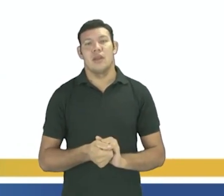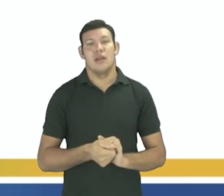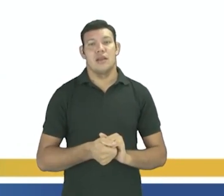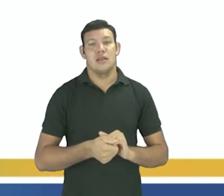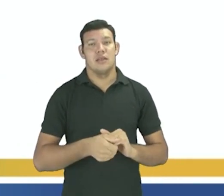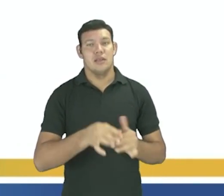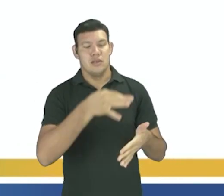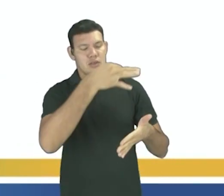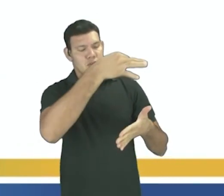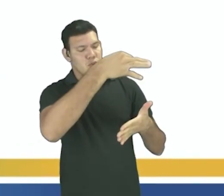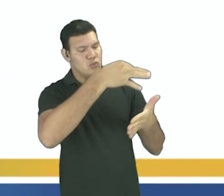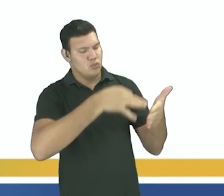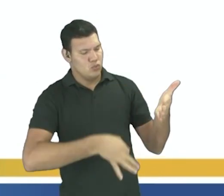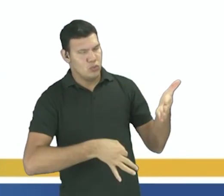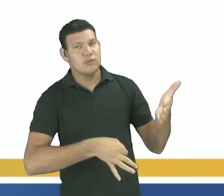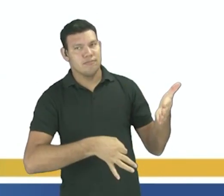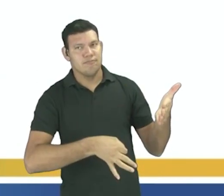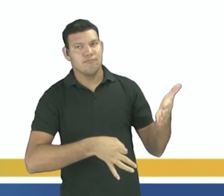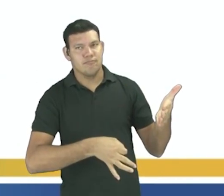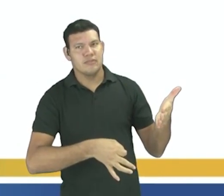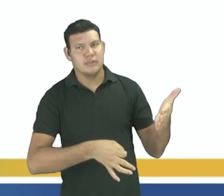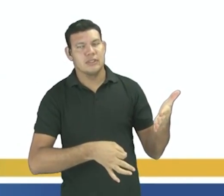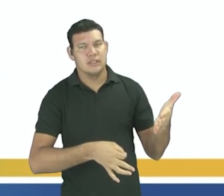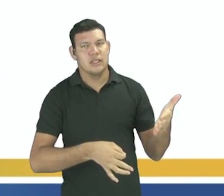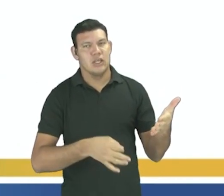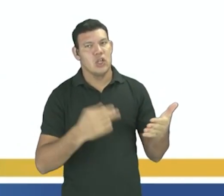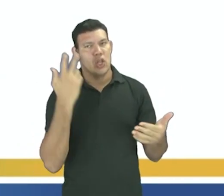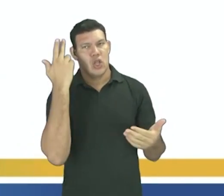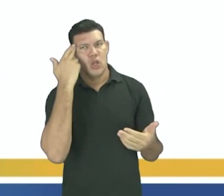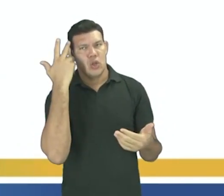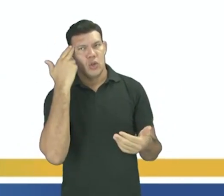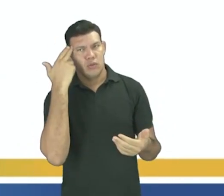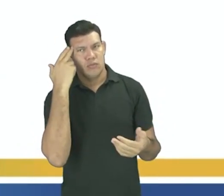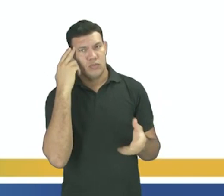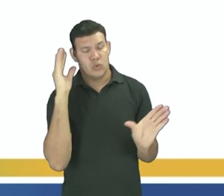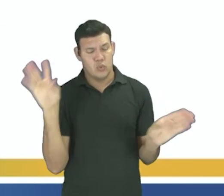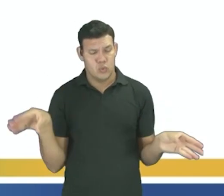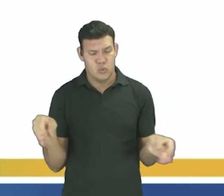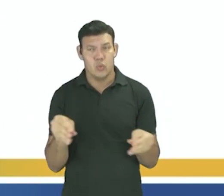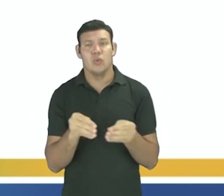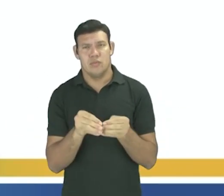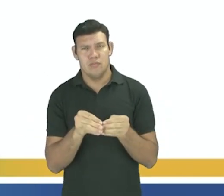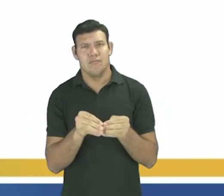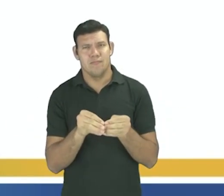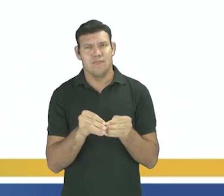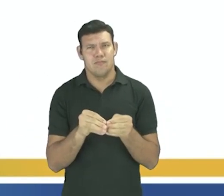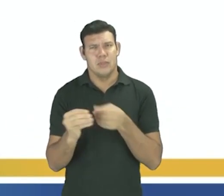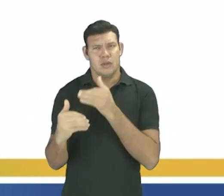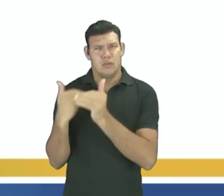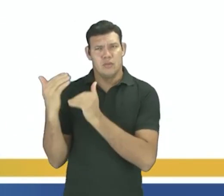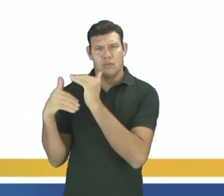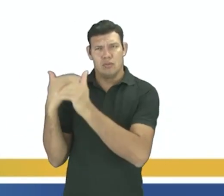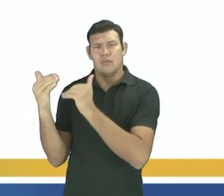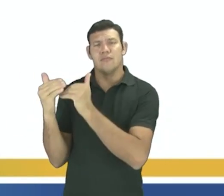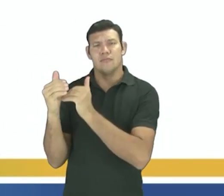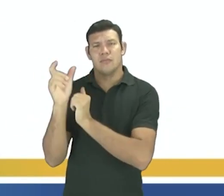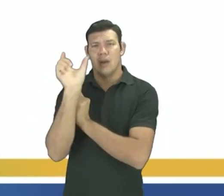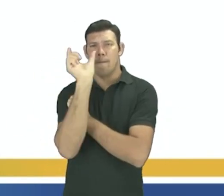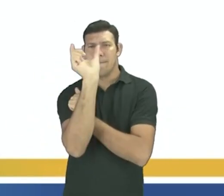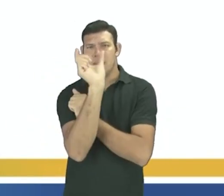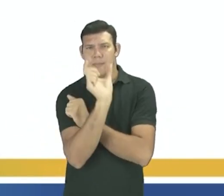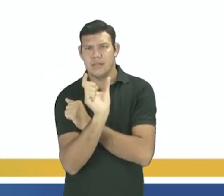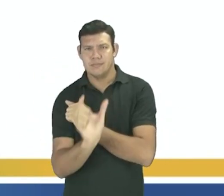um caráter muito peculiar, porque já traz ali o resumo um pouquinho do que vai ser desenvolvido nos próximos